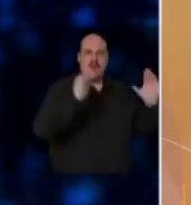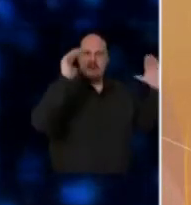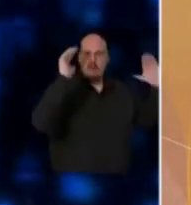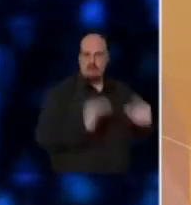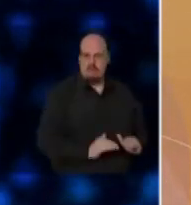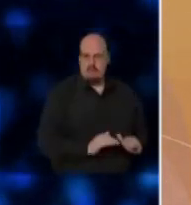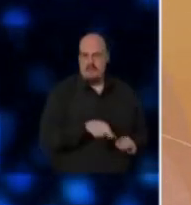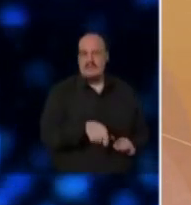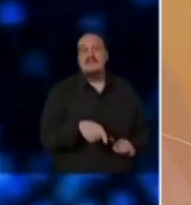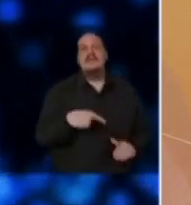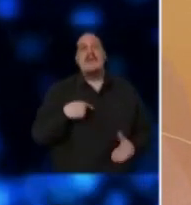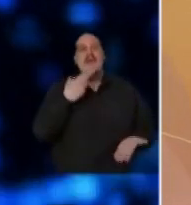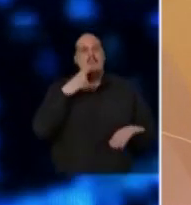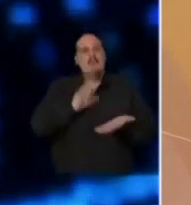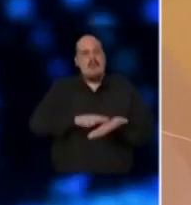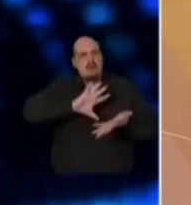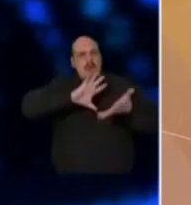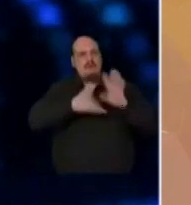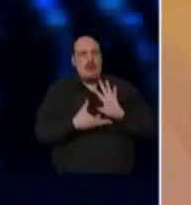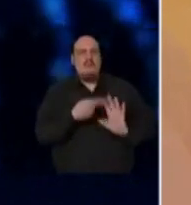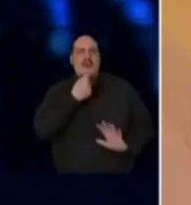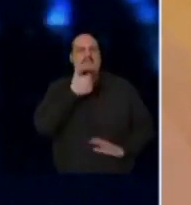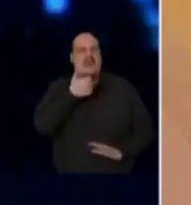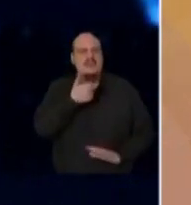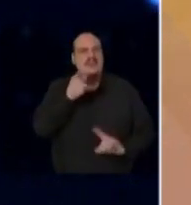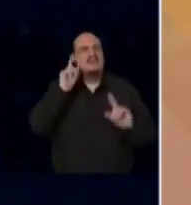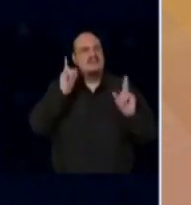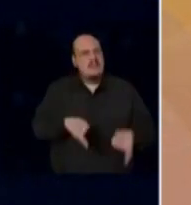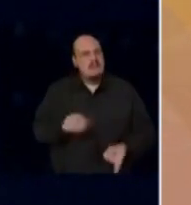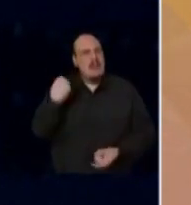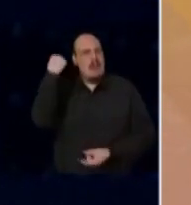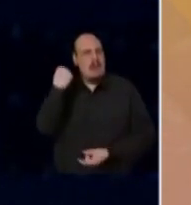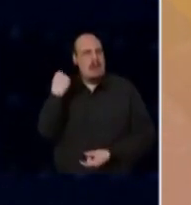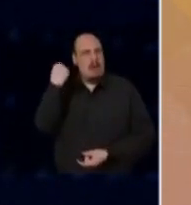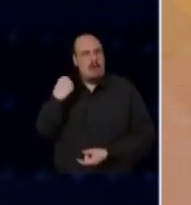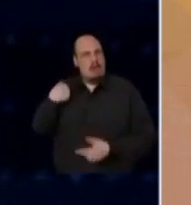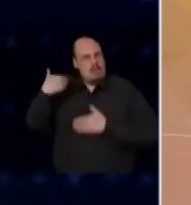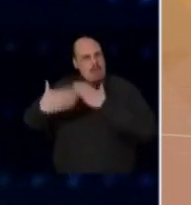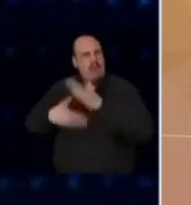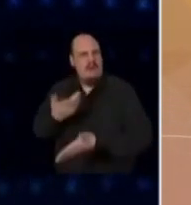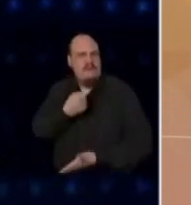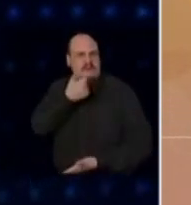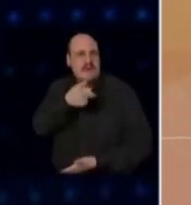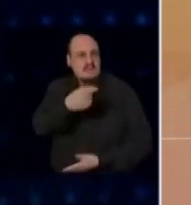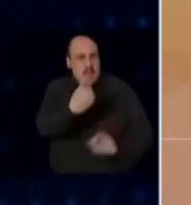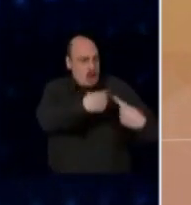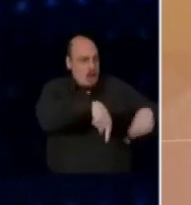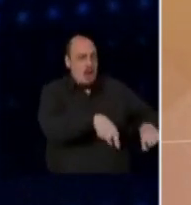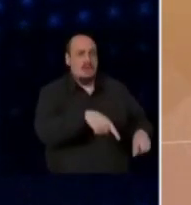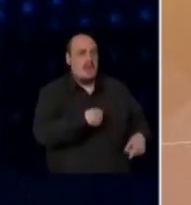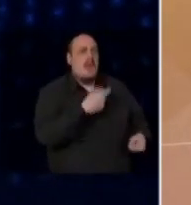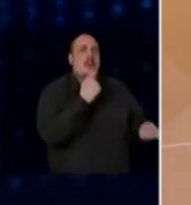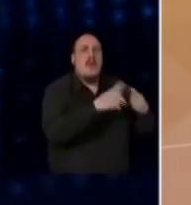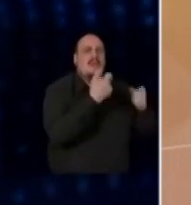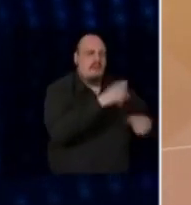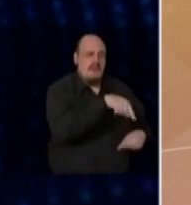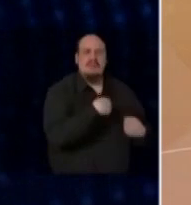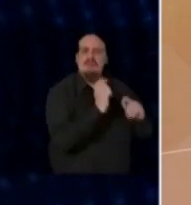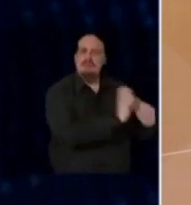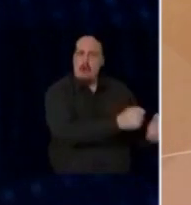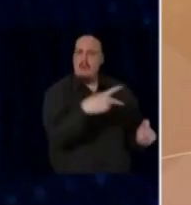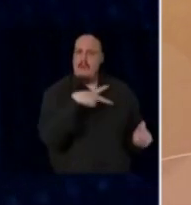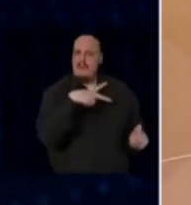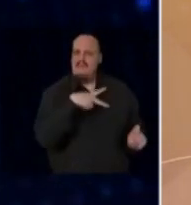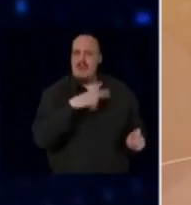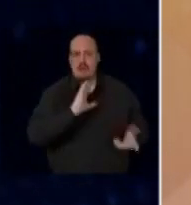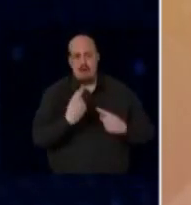Ele se torna deputado apenas 2 anos, é o primeiro cargo político que ele exerce, e ele fala muito no que ele chama de casta, né? Que é